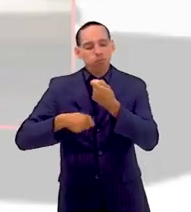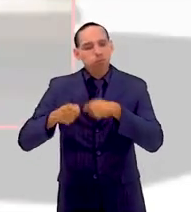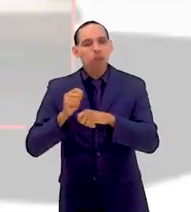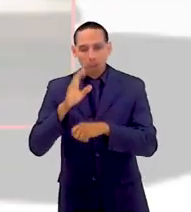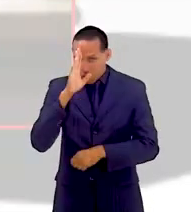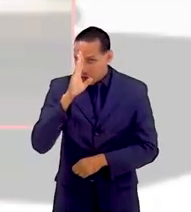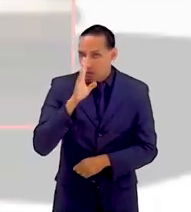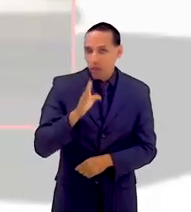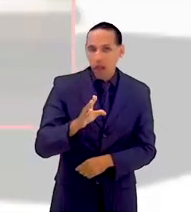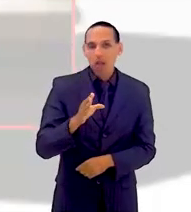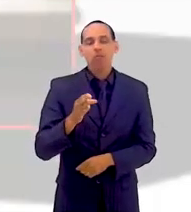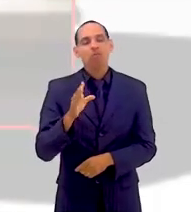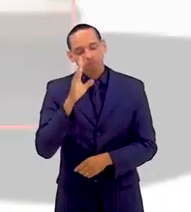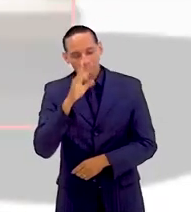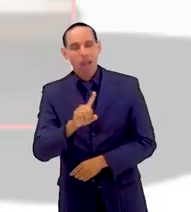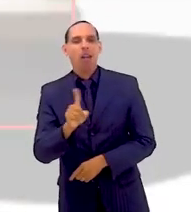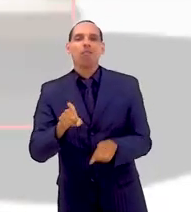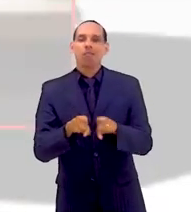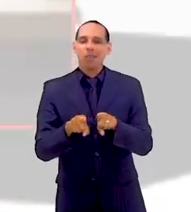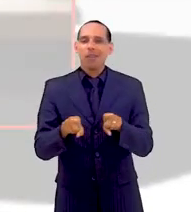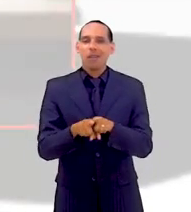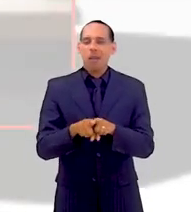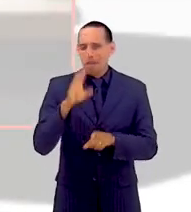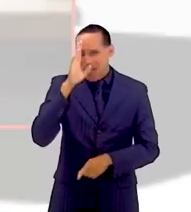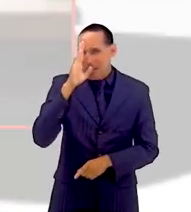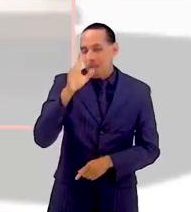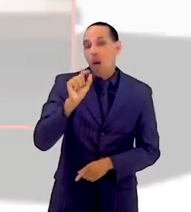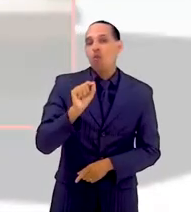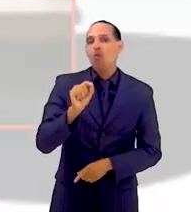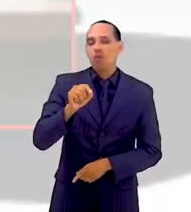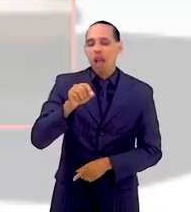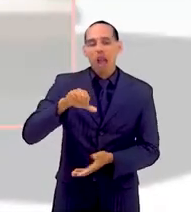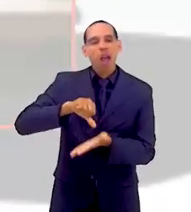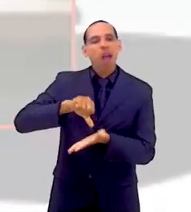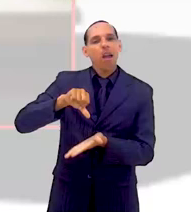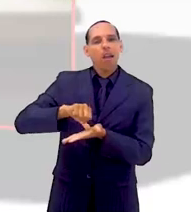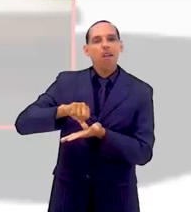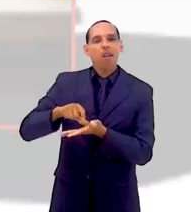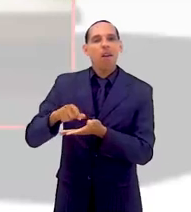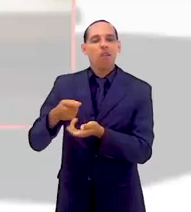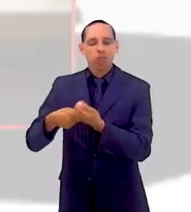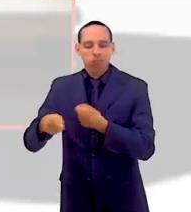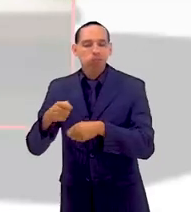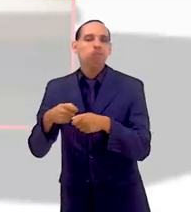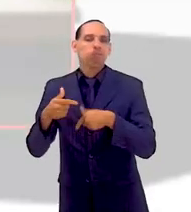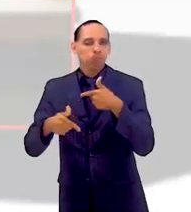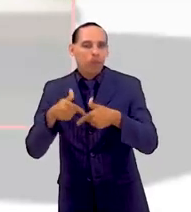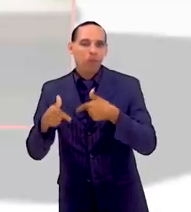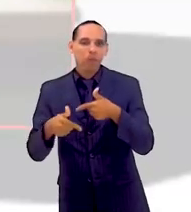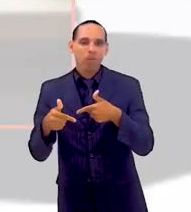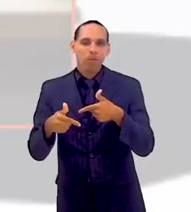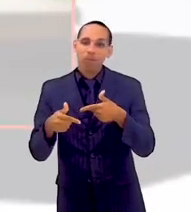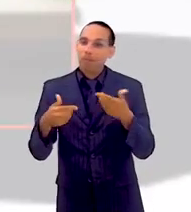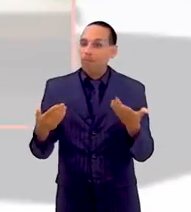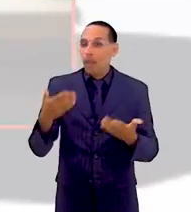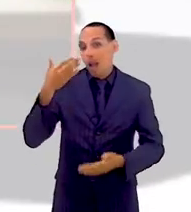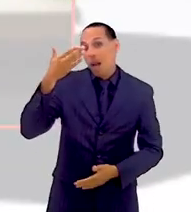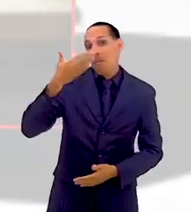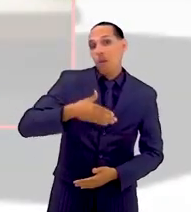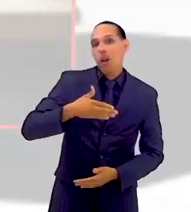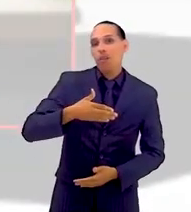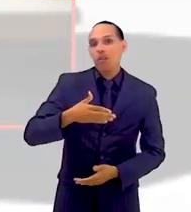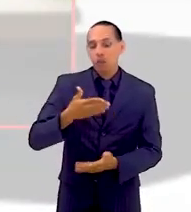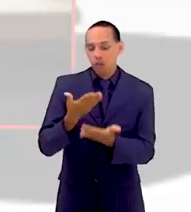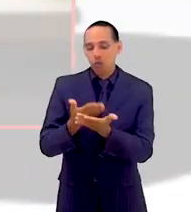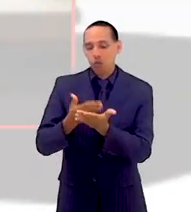economia, principalmente com a movimentação no setor de comércio e serviços. Prova dos avanços é que, no estudo, o Rio